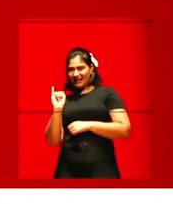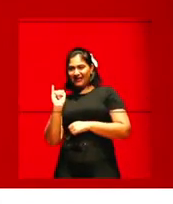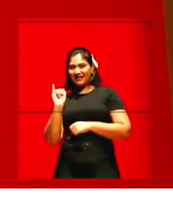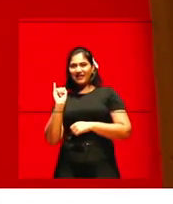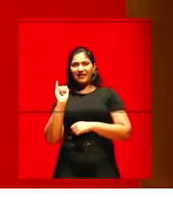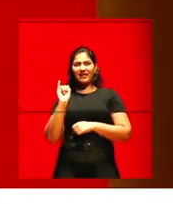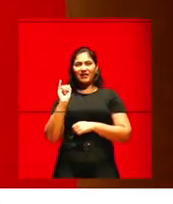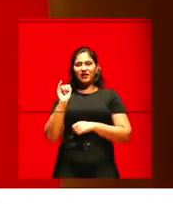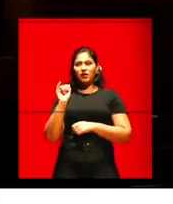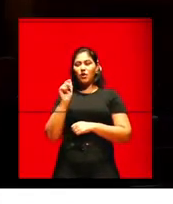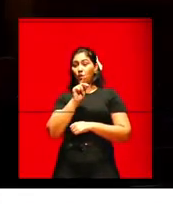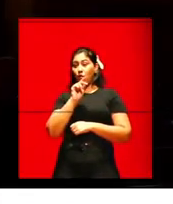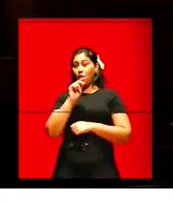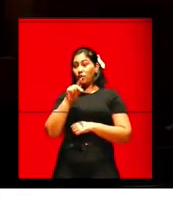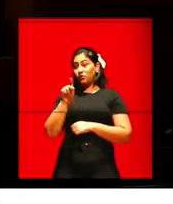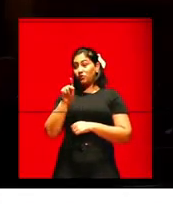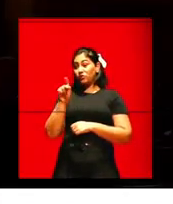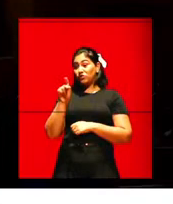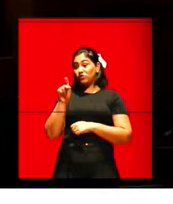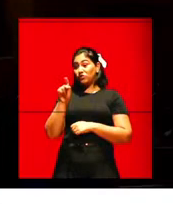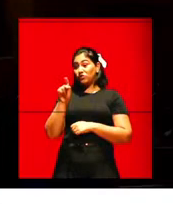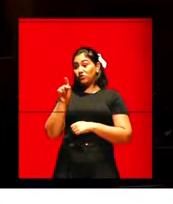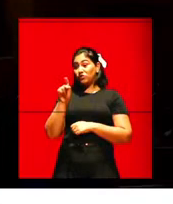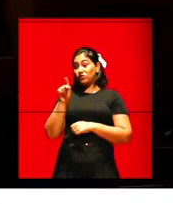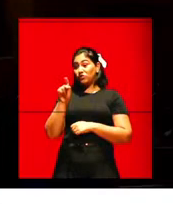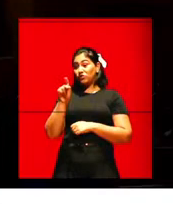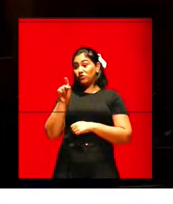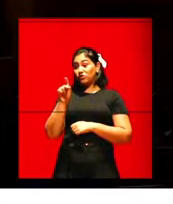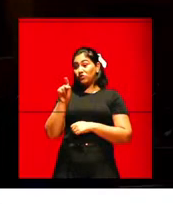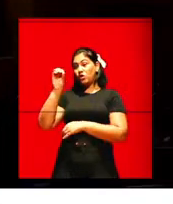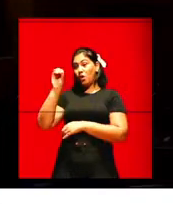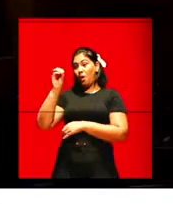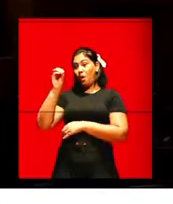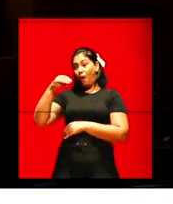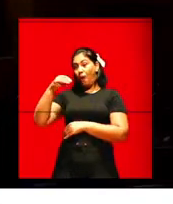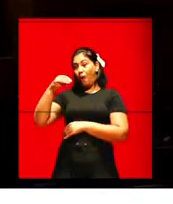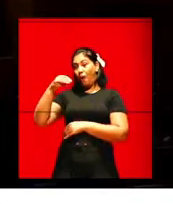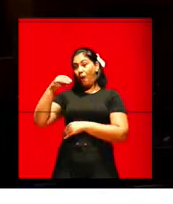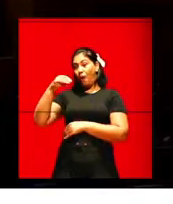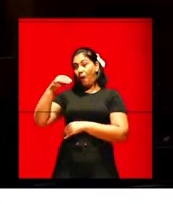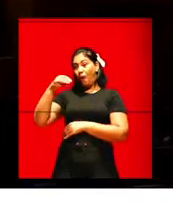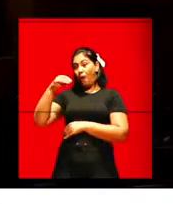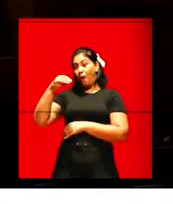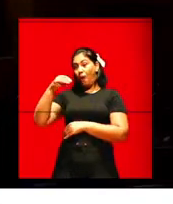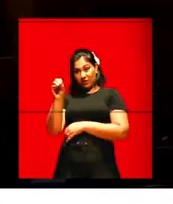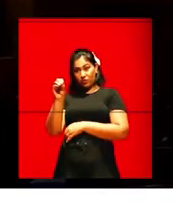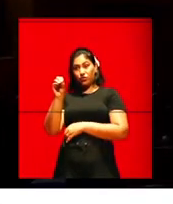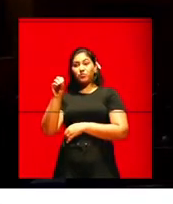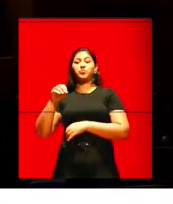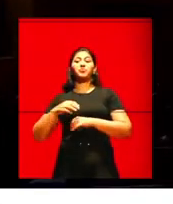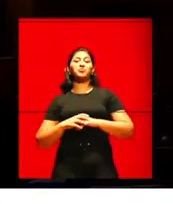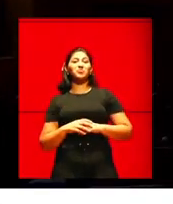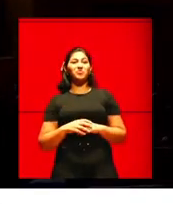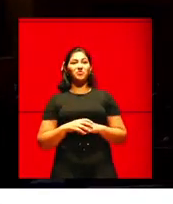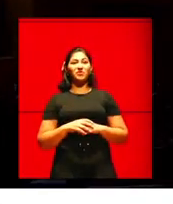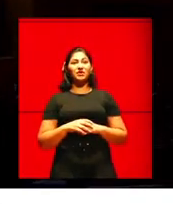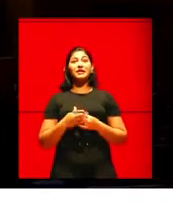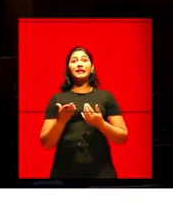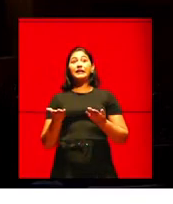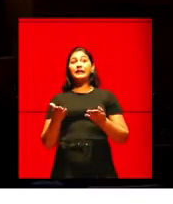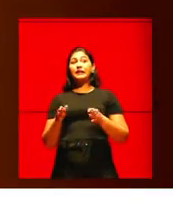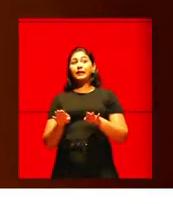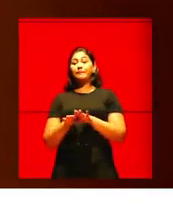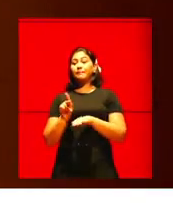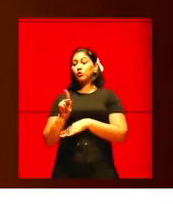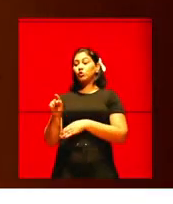da nossa escola Dom Pedro I, que vai fazer um trabalho com vocês agora. Jader, tá no ponto